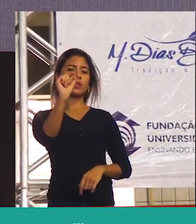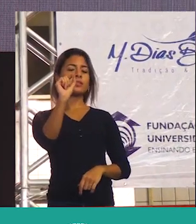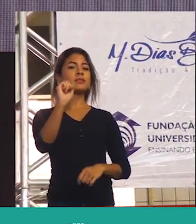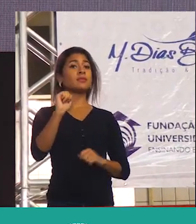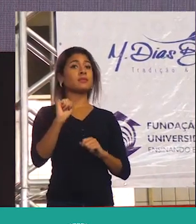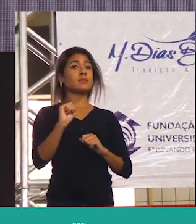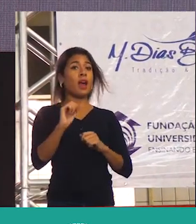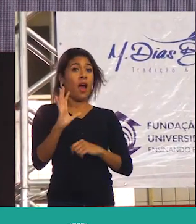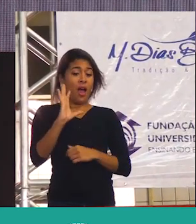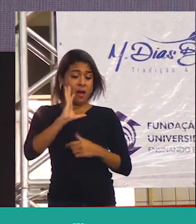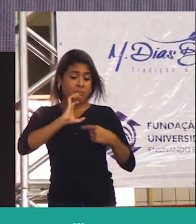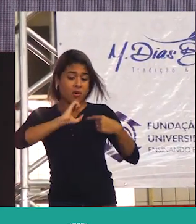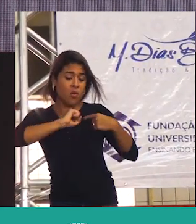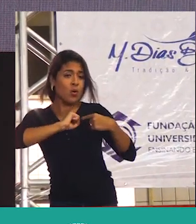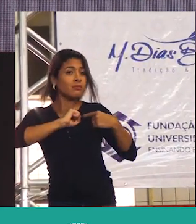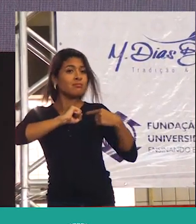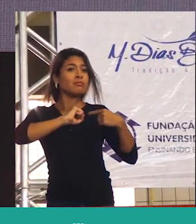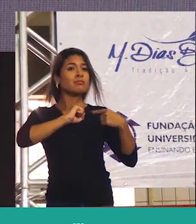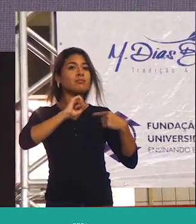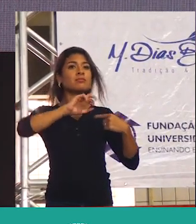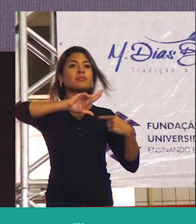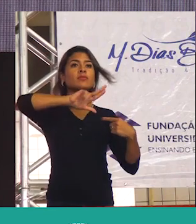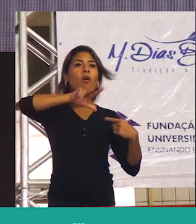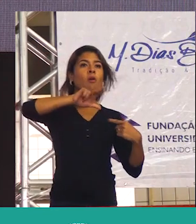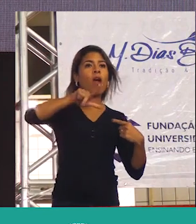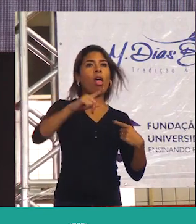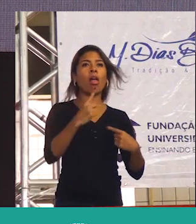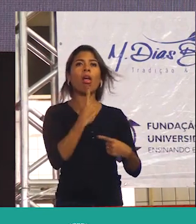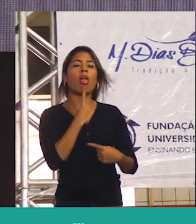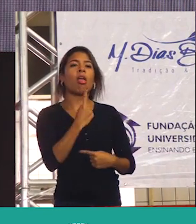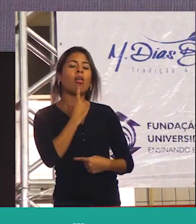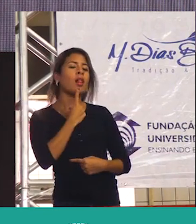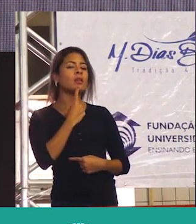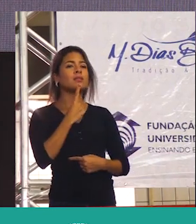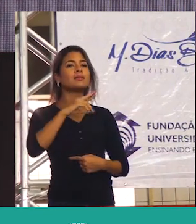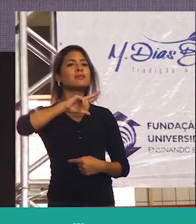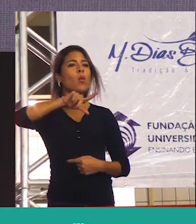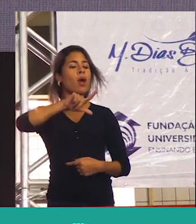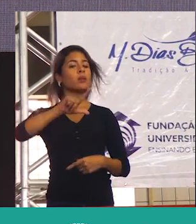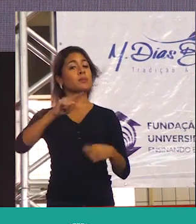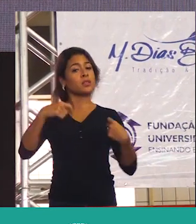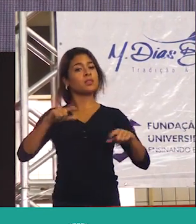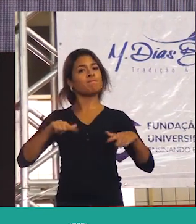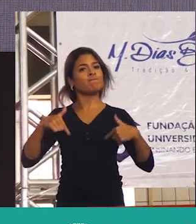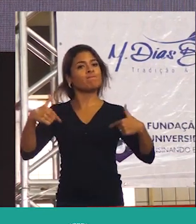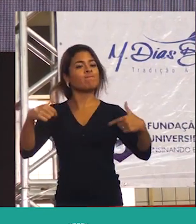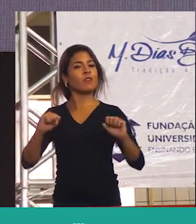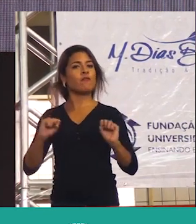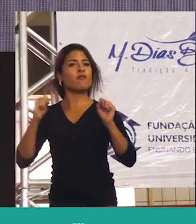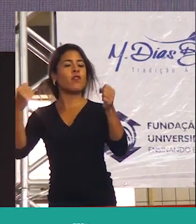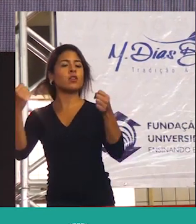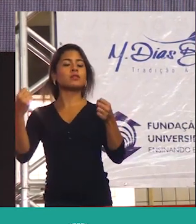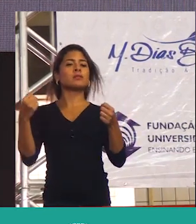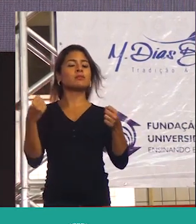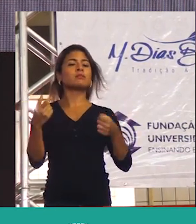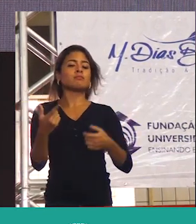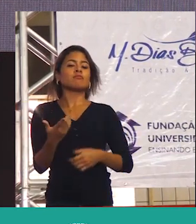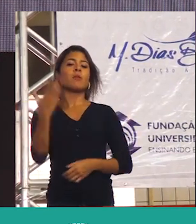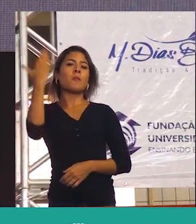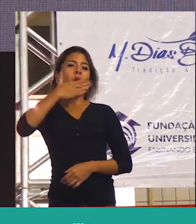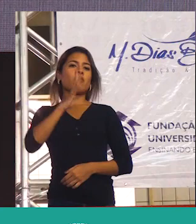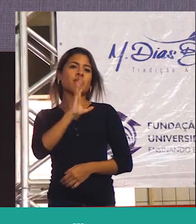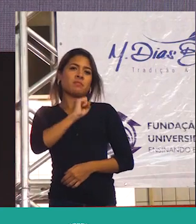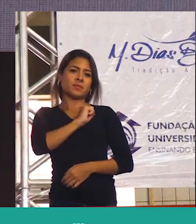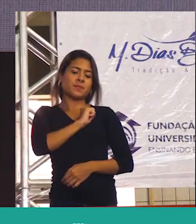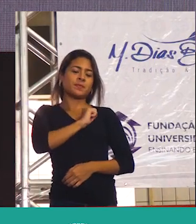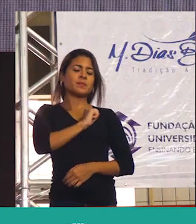de que amar não é discurso, amar é ação. Quem ama não